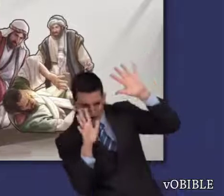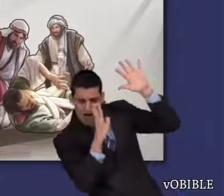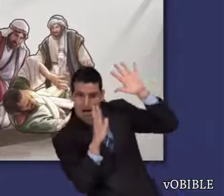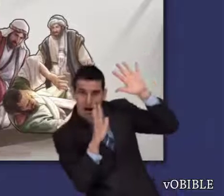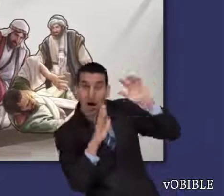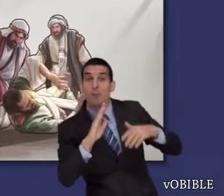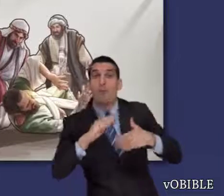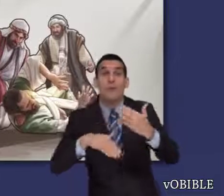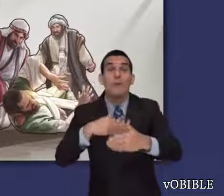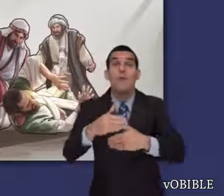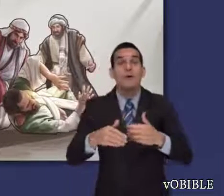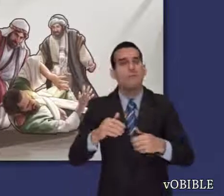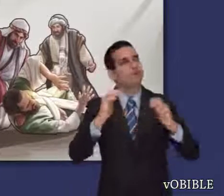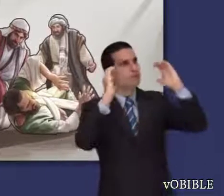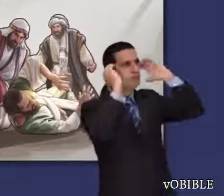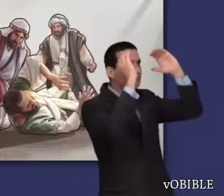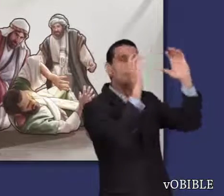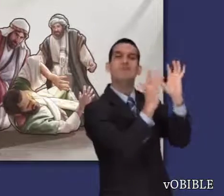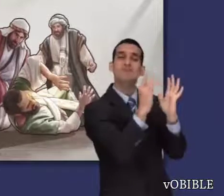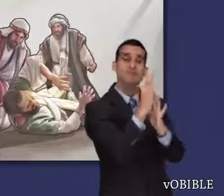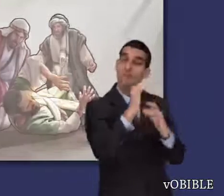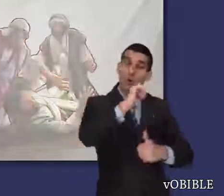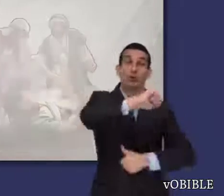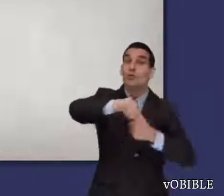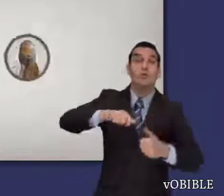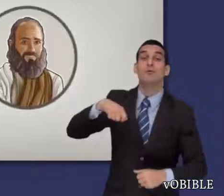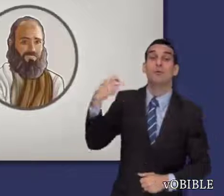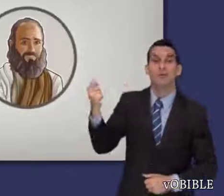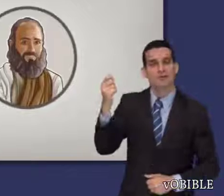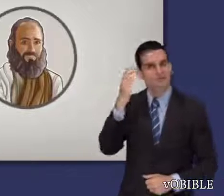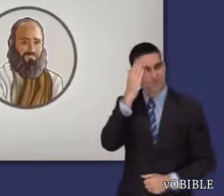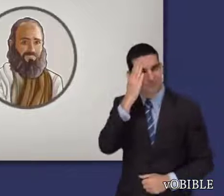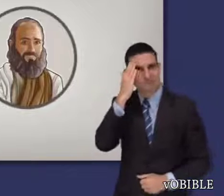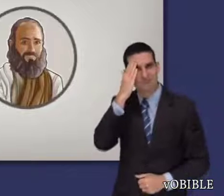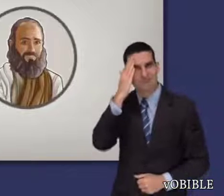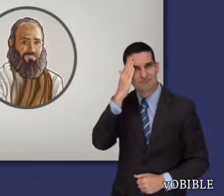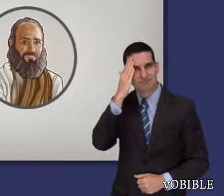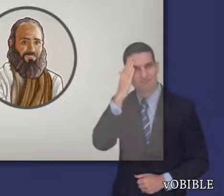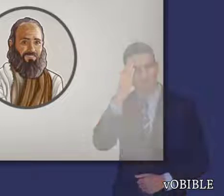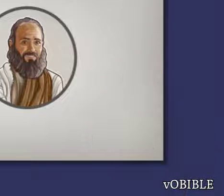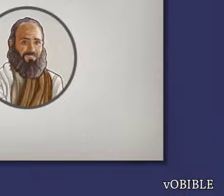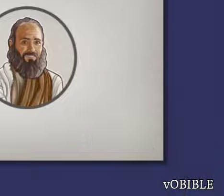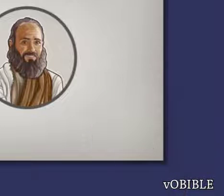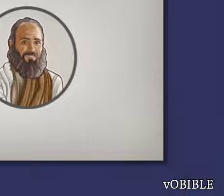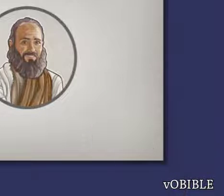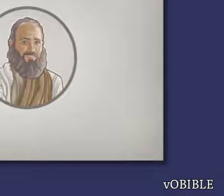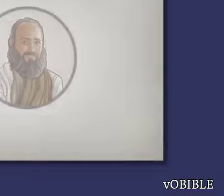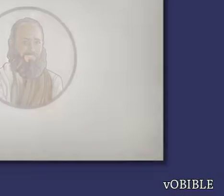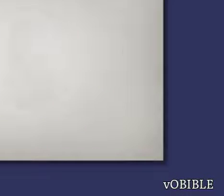para Damasco. Depois disso, Saulo se torna cristão e mais tarde fica conhecido como Apóstolo Paulo.